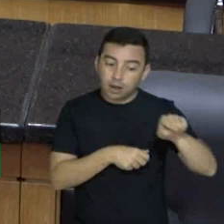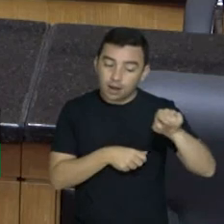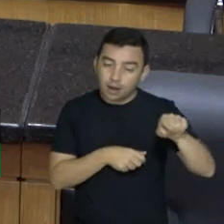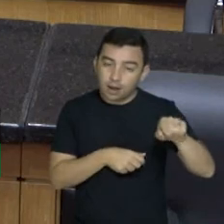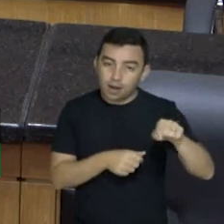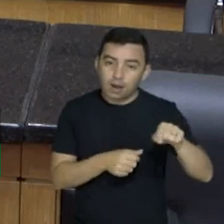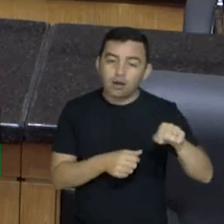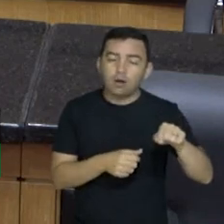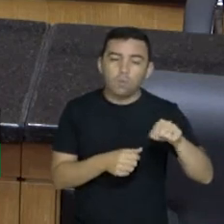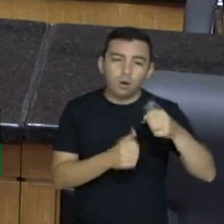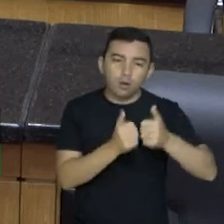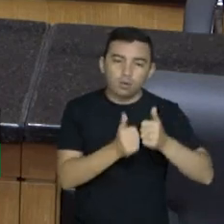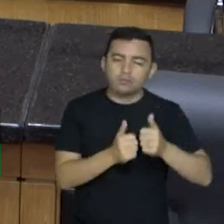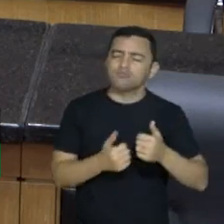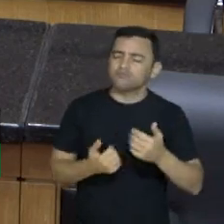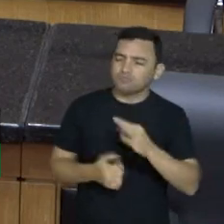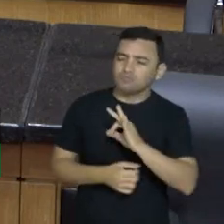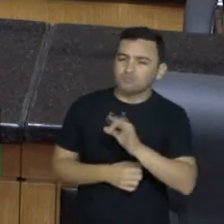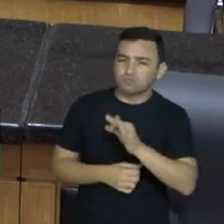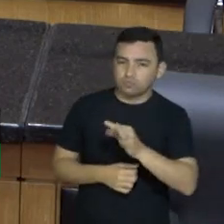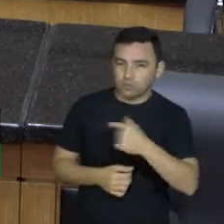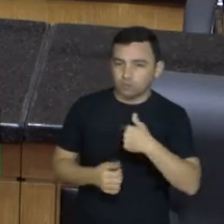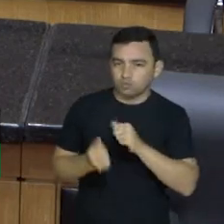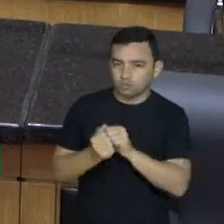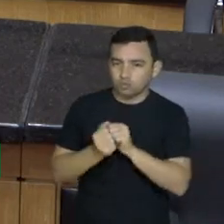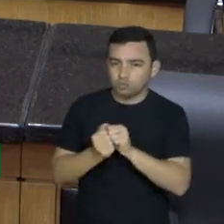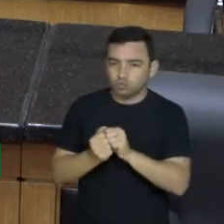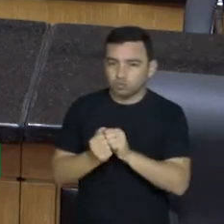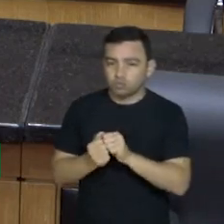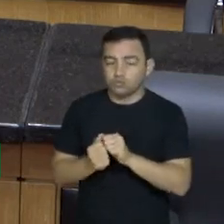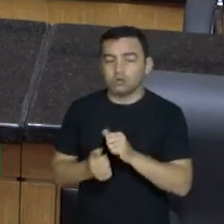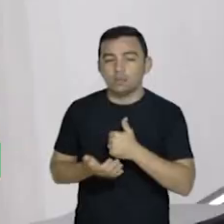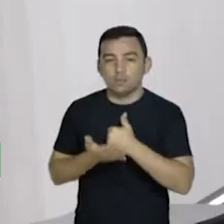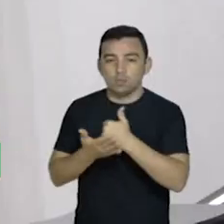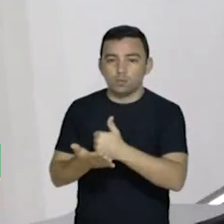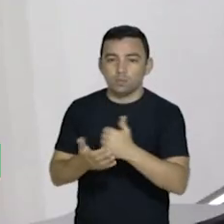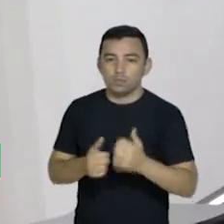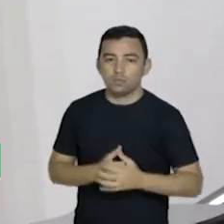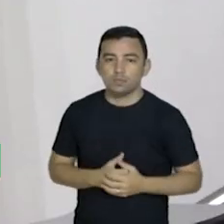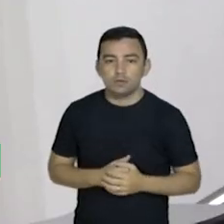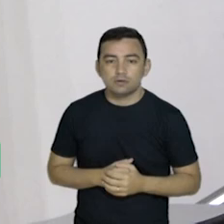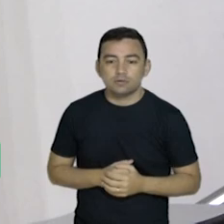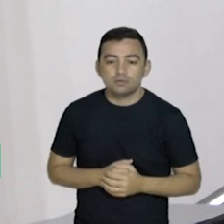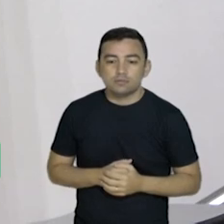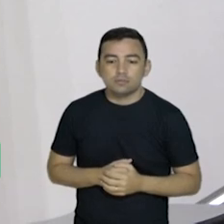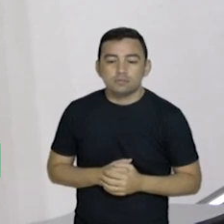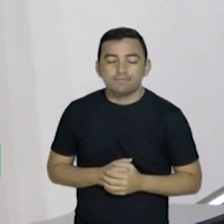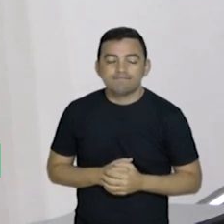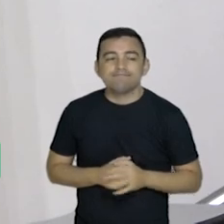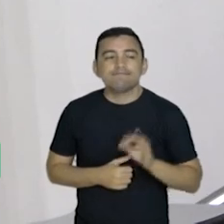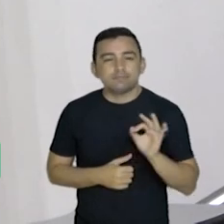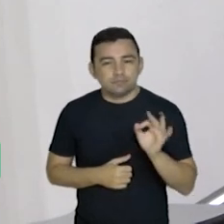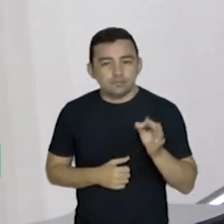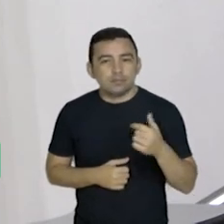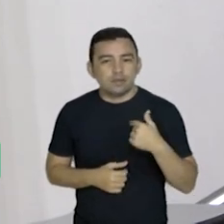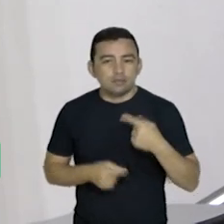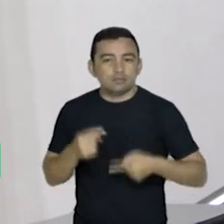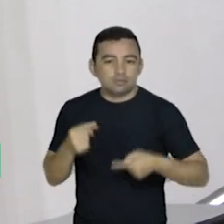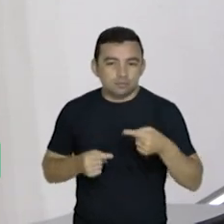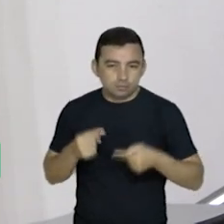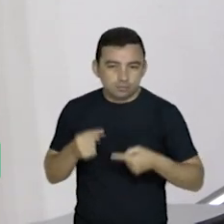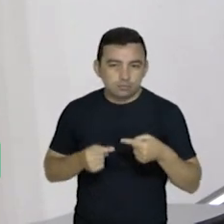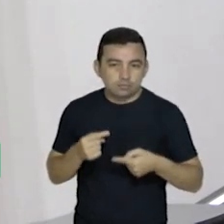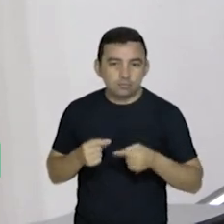tamo junto Deputado pode contar comigo abraço Obrigado Deputado Oscar é realmente o que eu trago aqui para discussão e